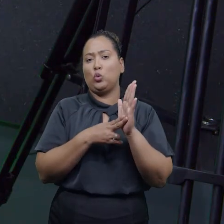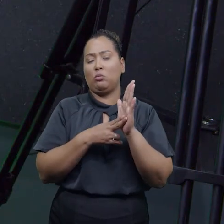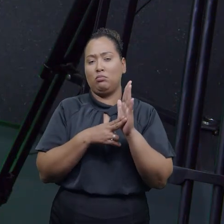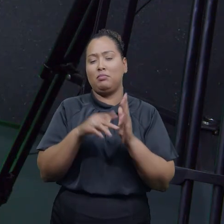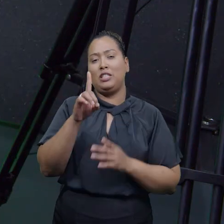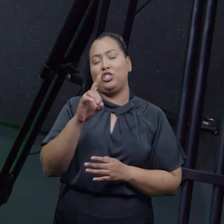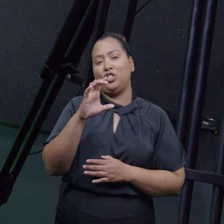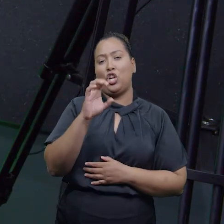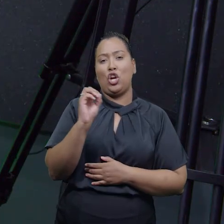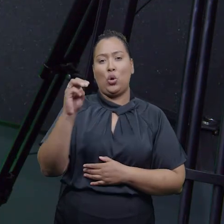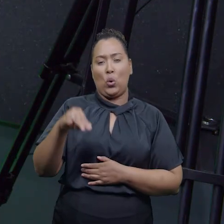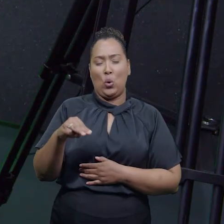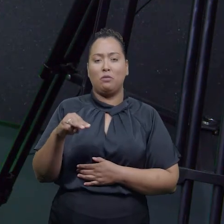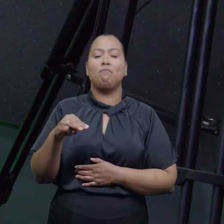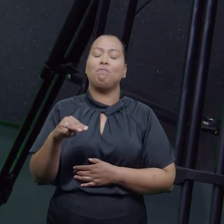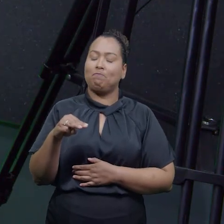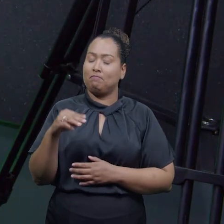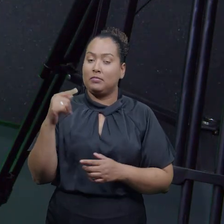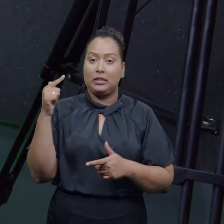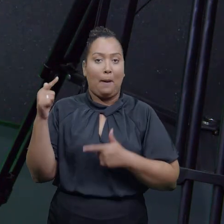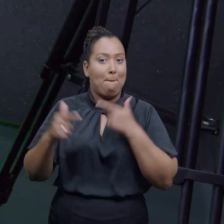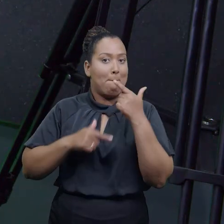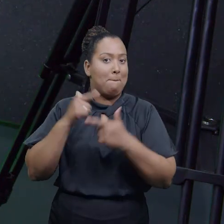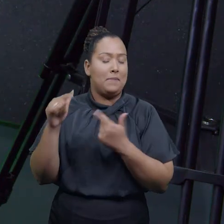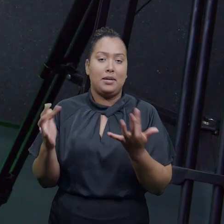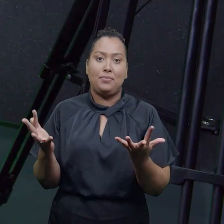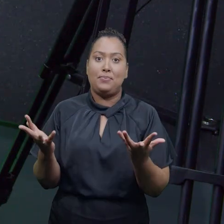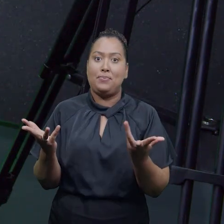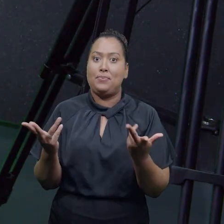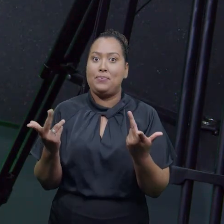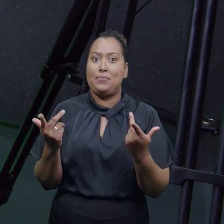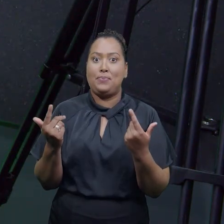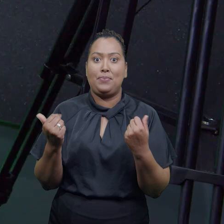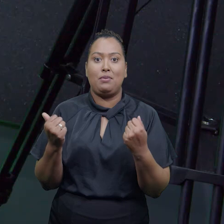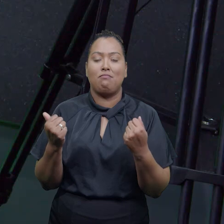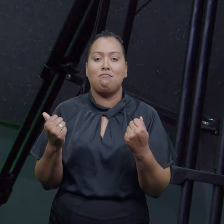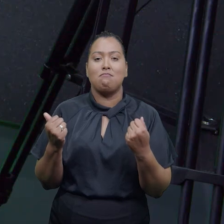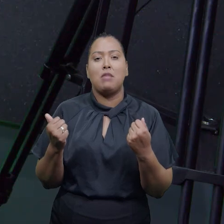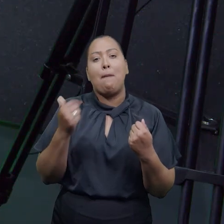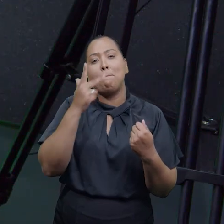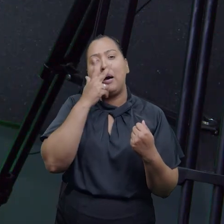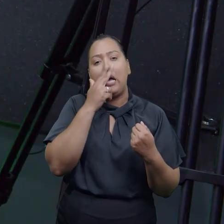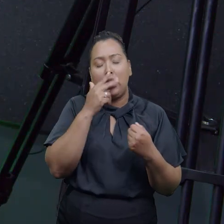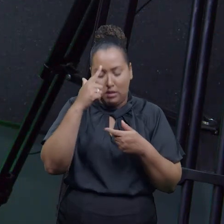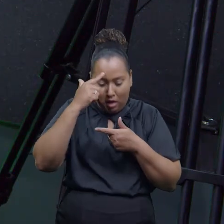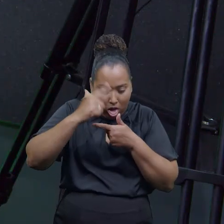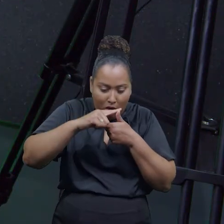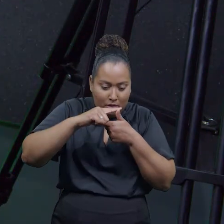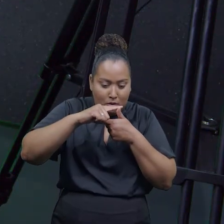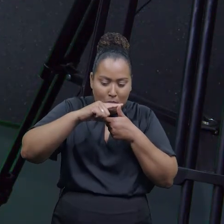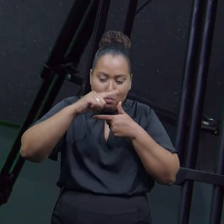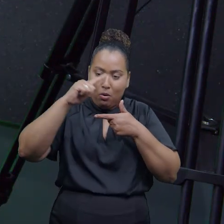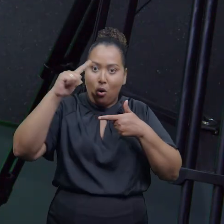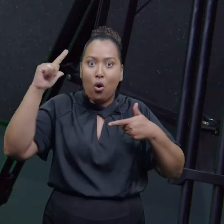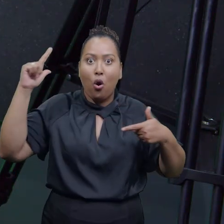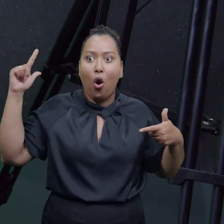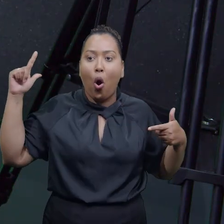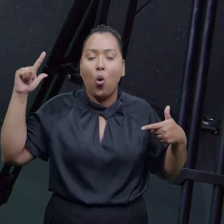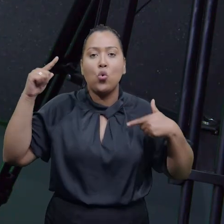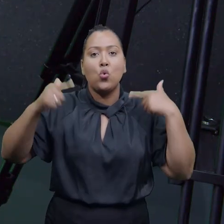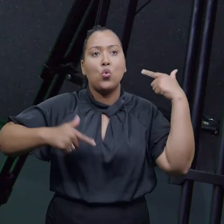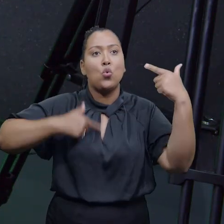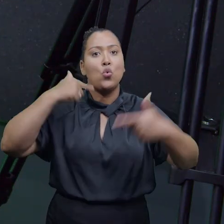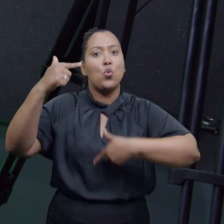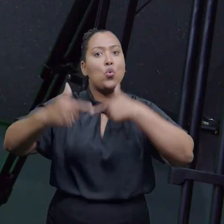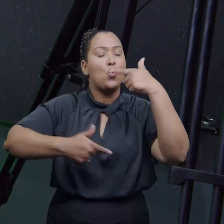da importância do trabalho da DICOM, que assim, é quem nos projeta para fora da instituição. É um